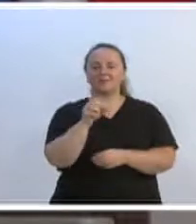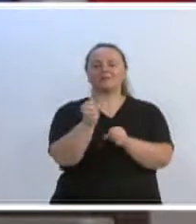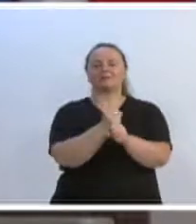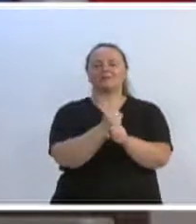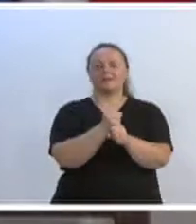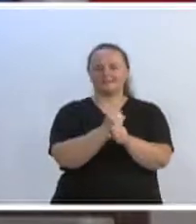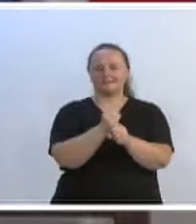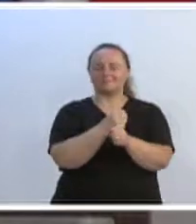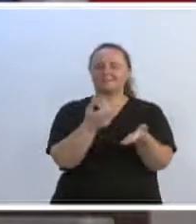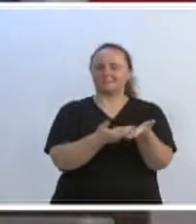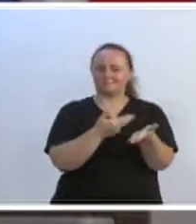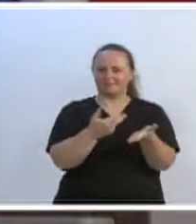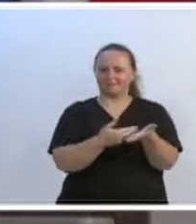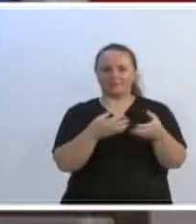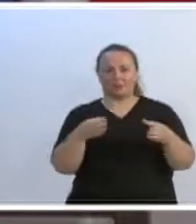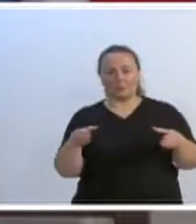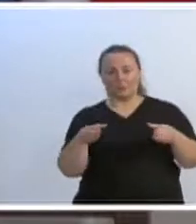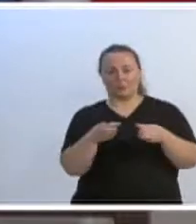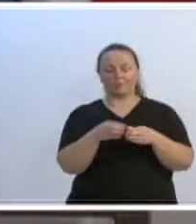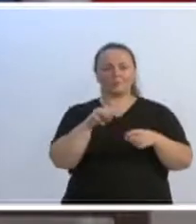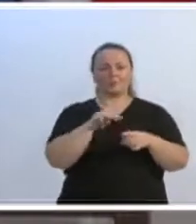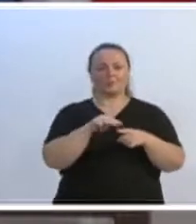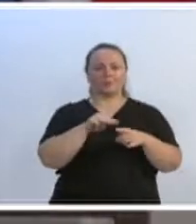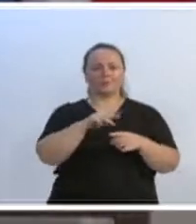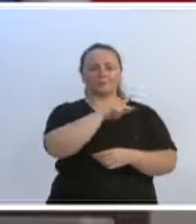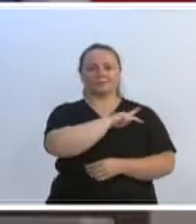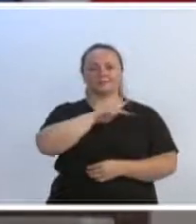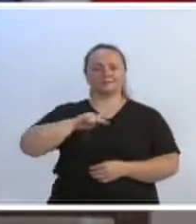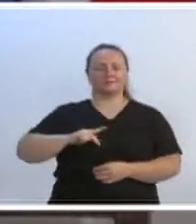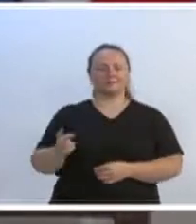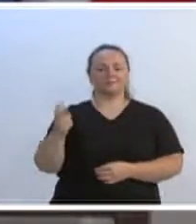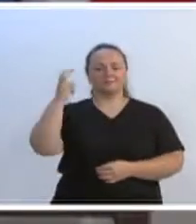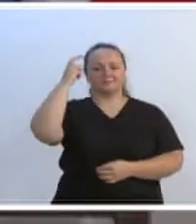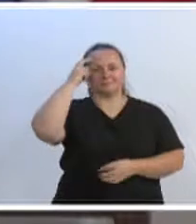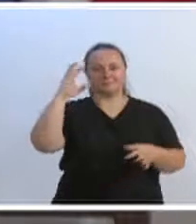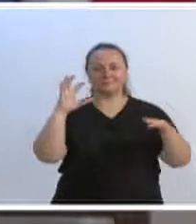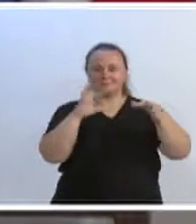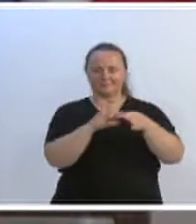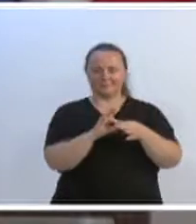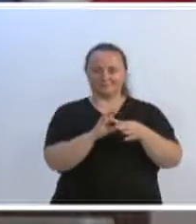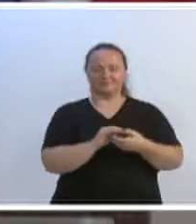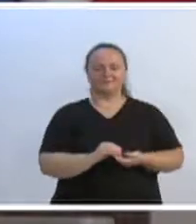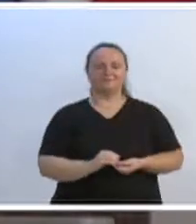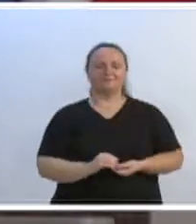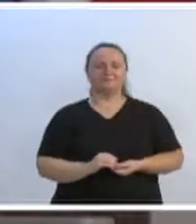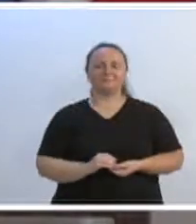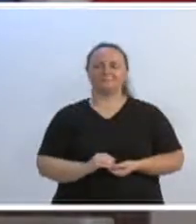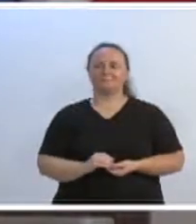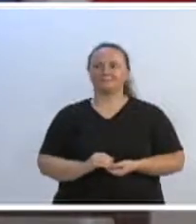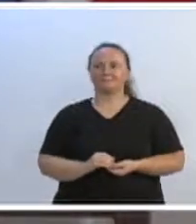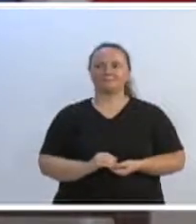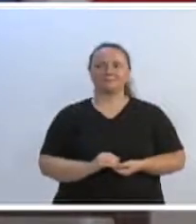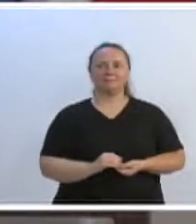visibilidade desta revista a todas as pessoas das mais diferentes áreas do conhecimento.